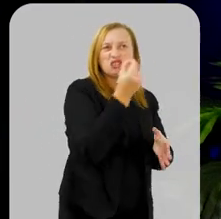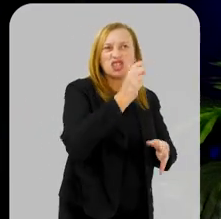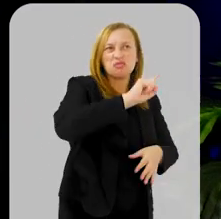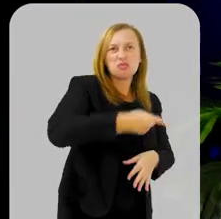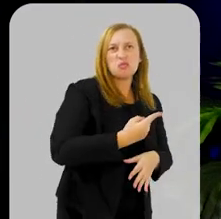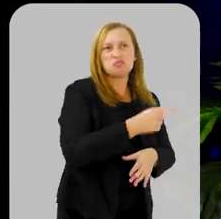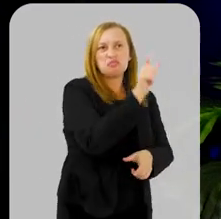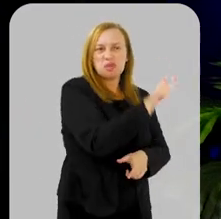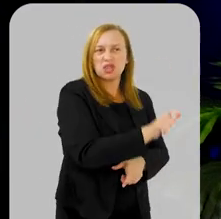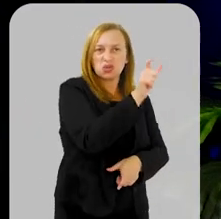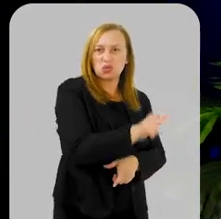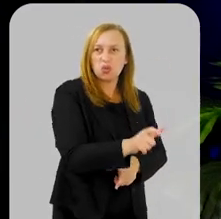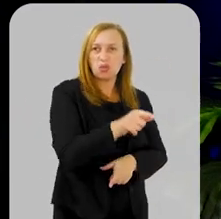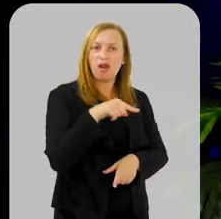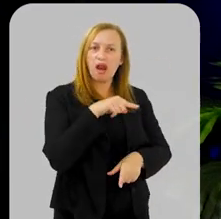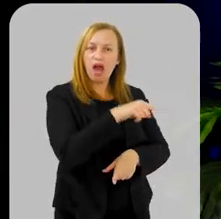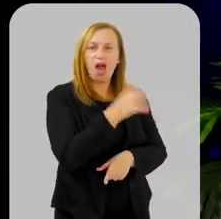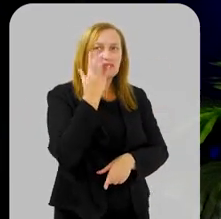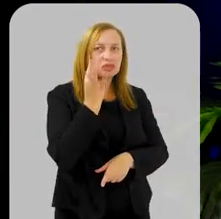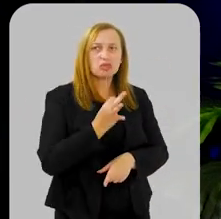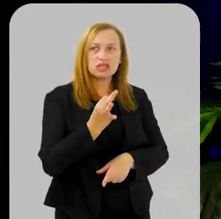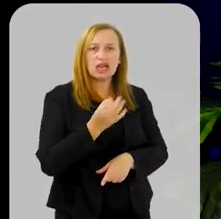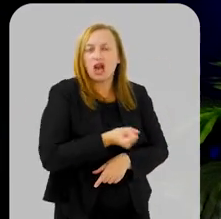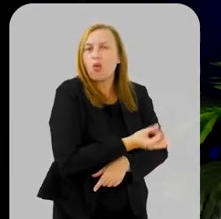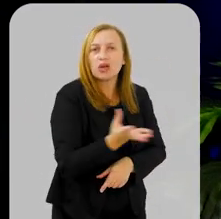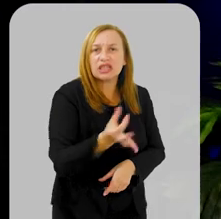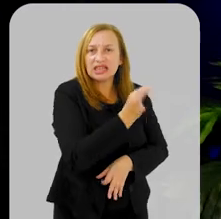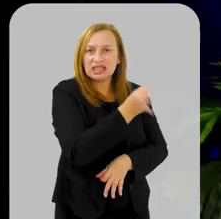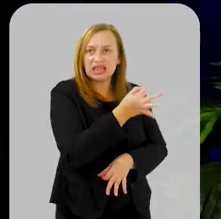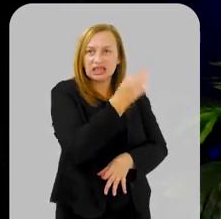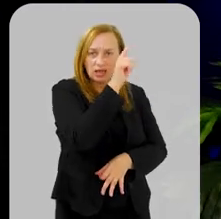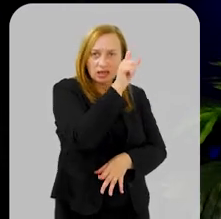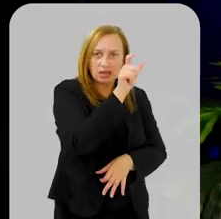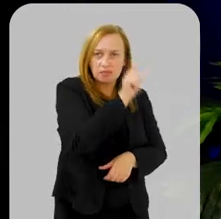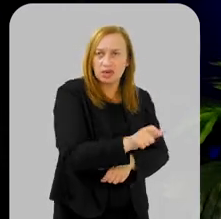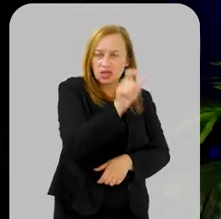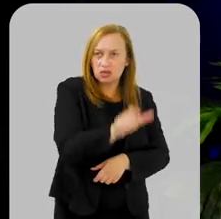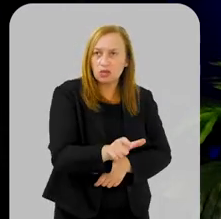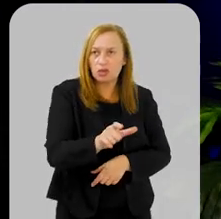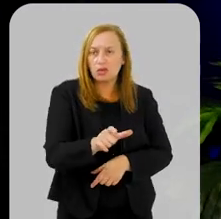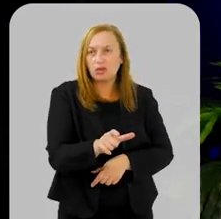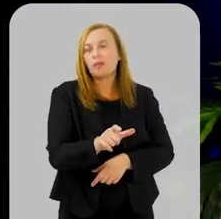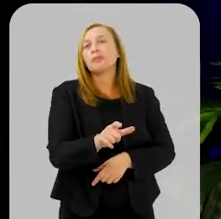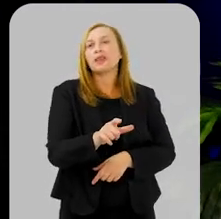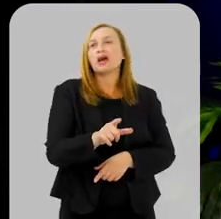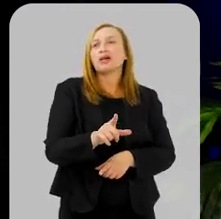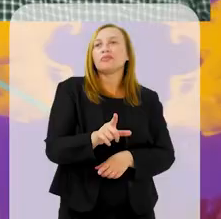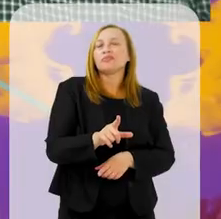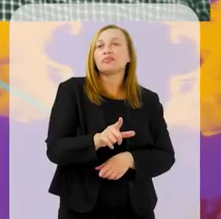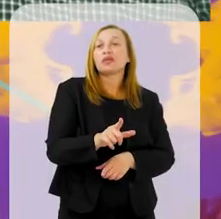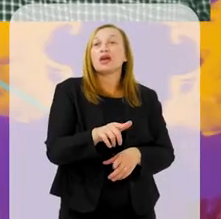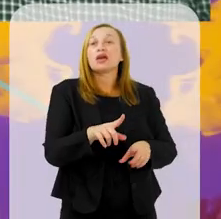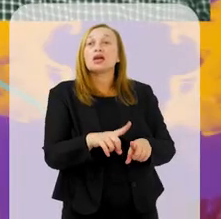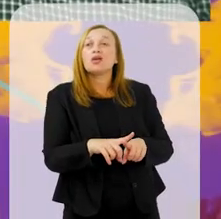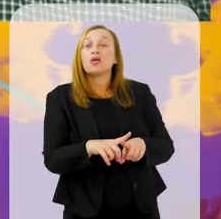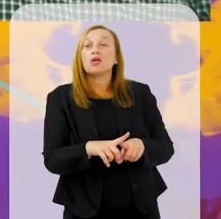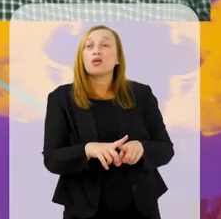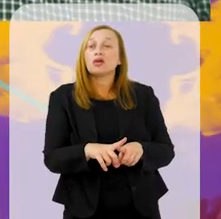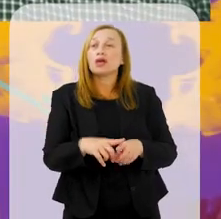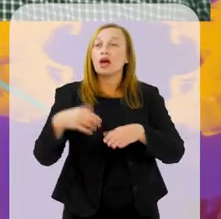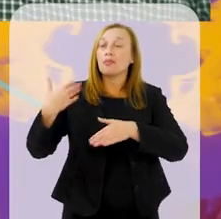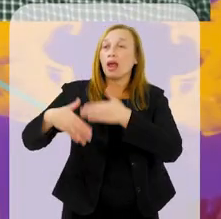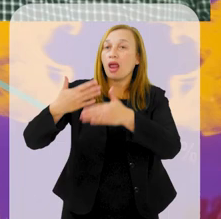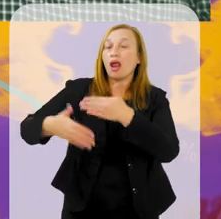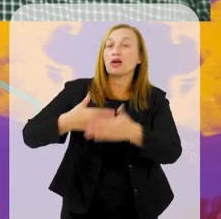umas 20 mil pessoas. Né? Eu não sei muito bem a lotação do Maracanãzinho. Mas que tenha botado por sessão 10, 12